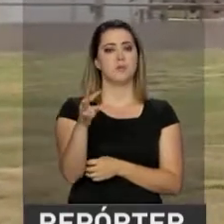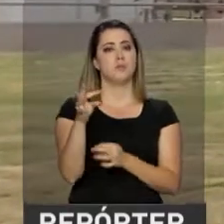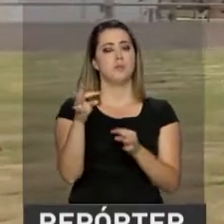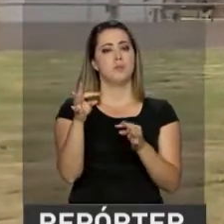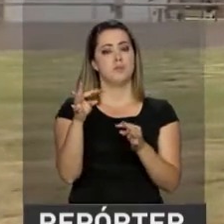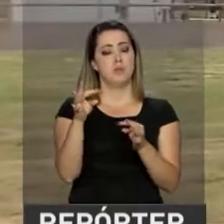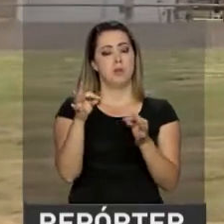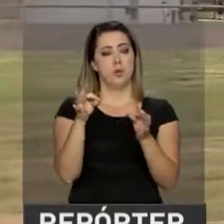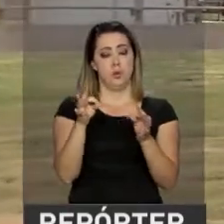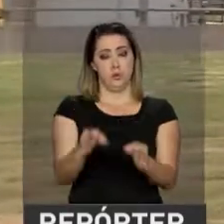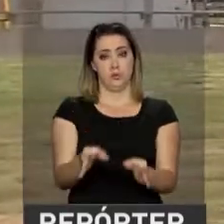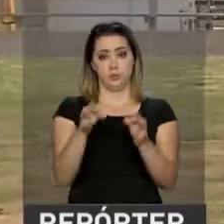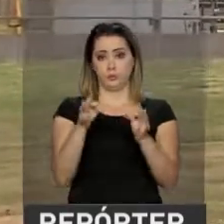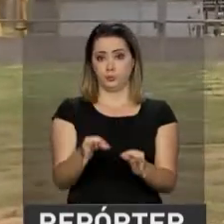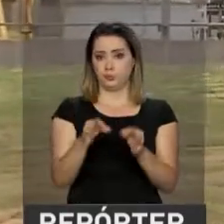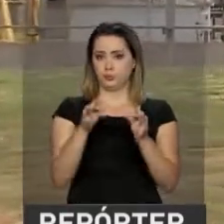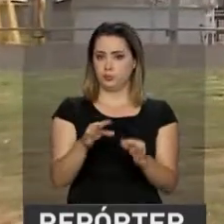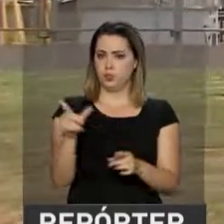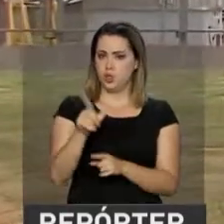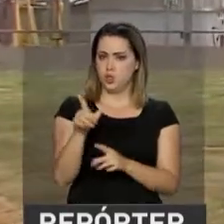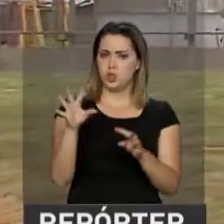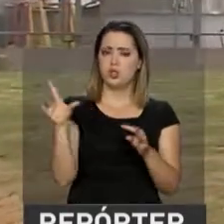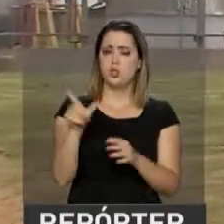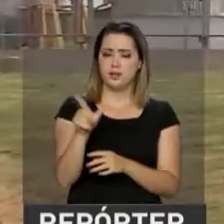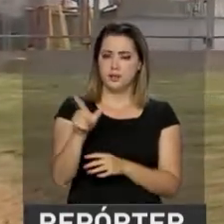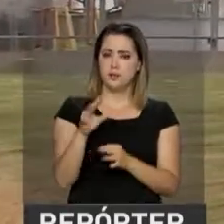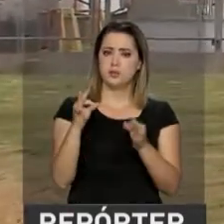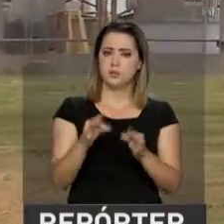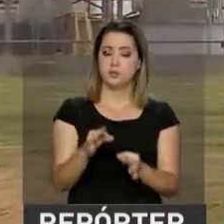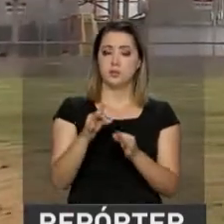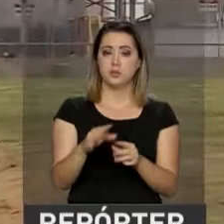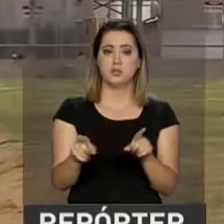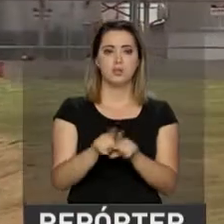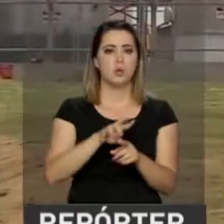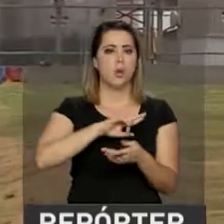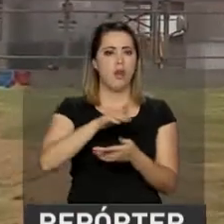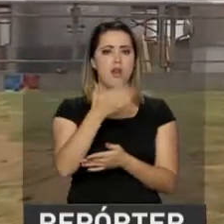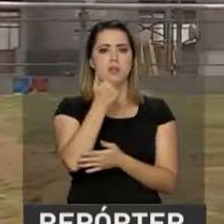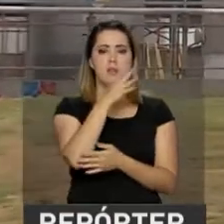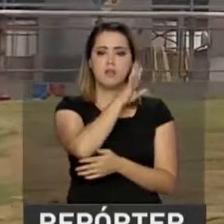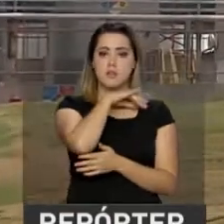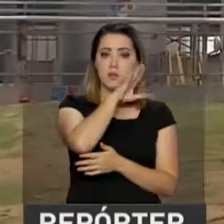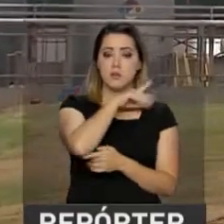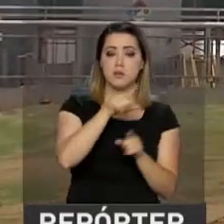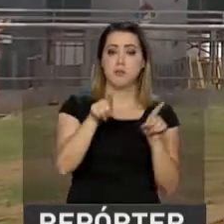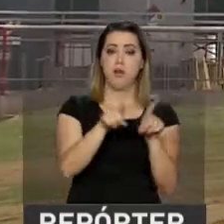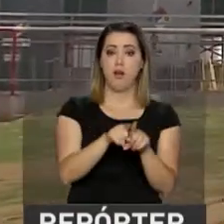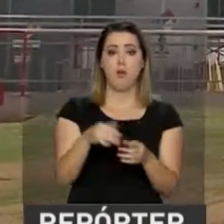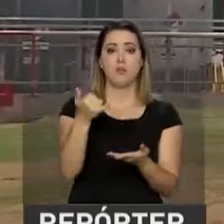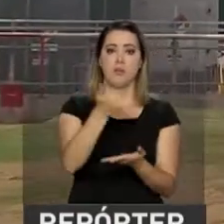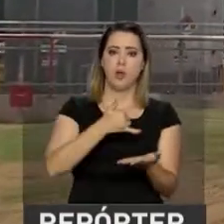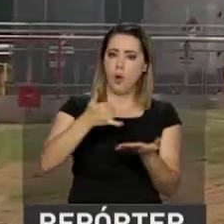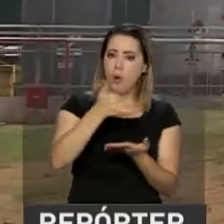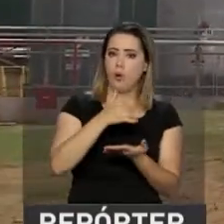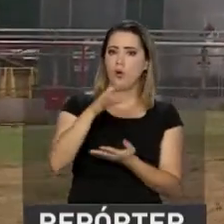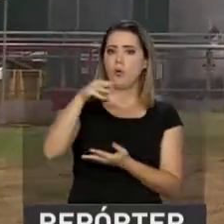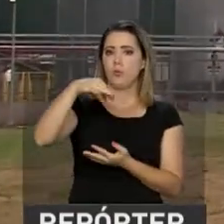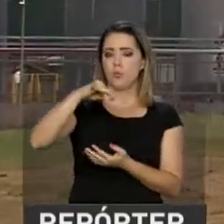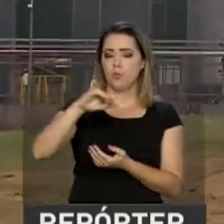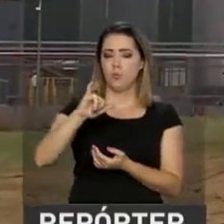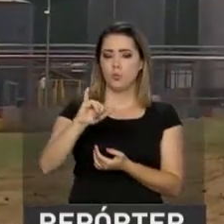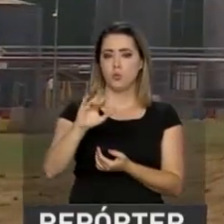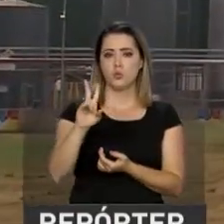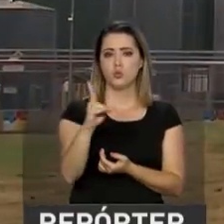180 mil toneladas de produtos para a alimentação animal e 6 mil toneladas de óleo de milho além de gerar